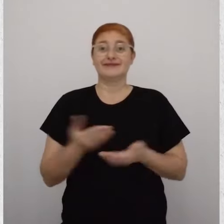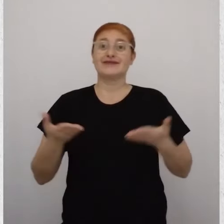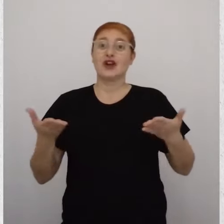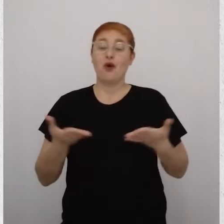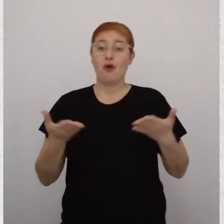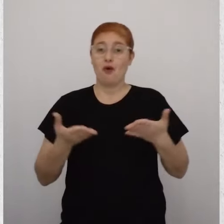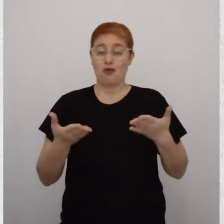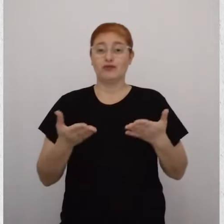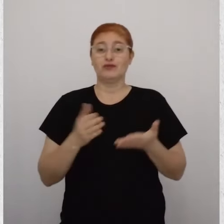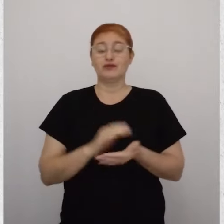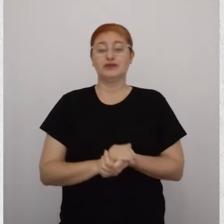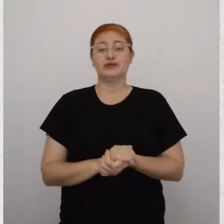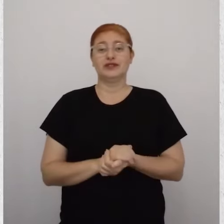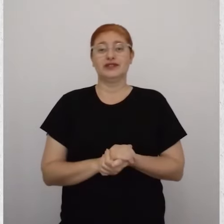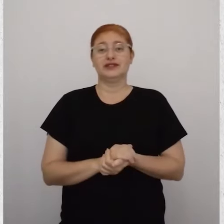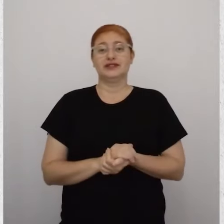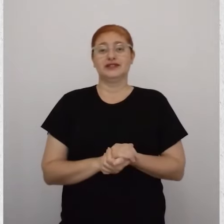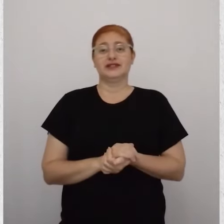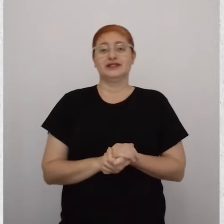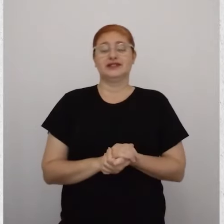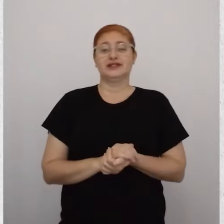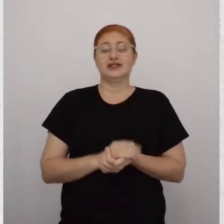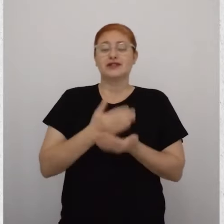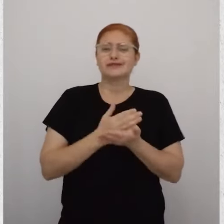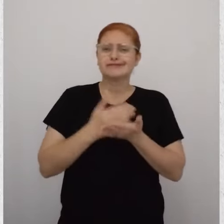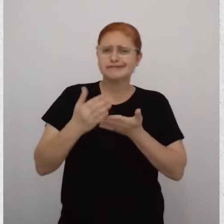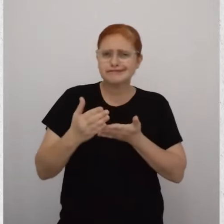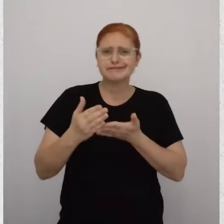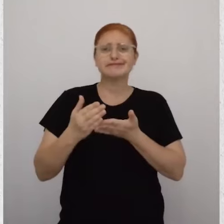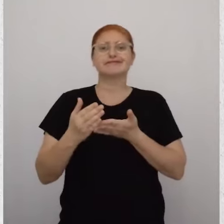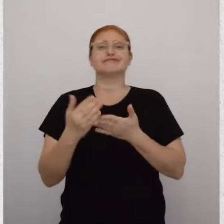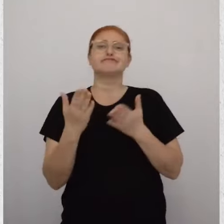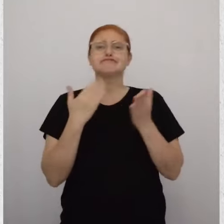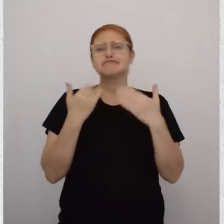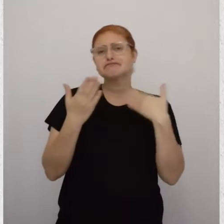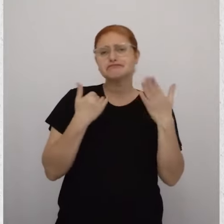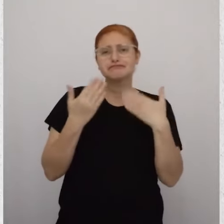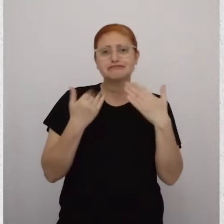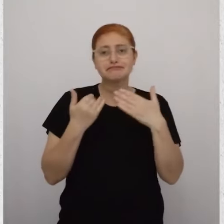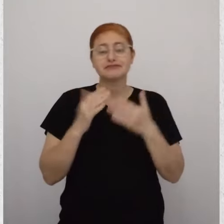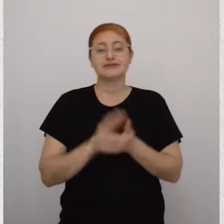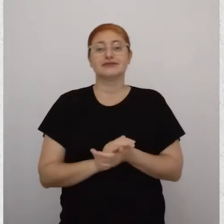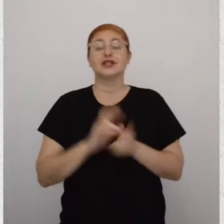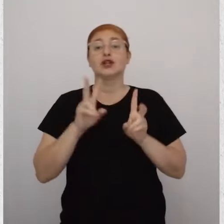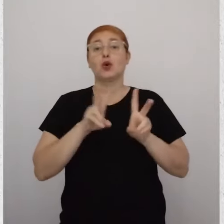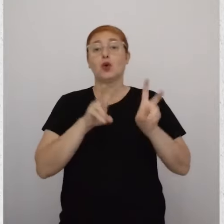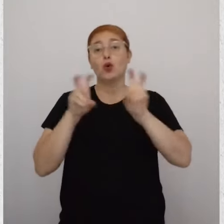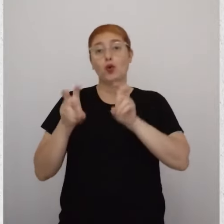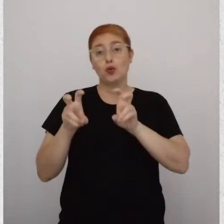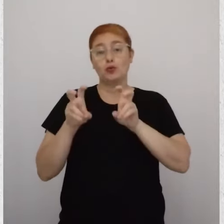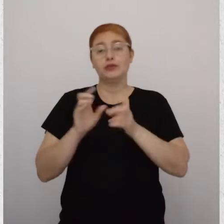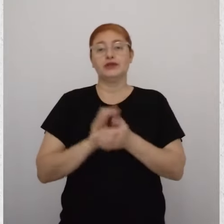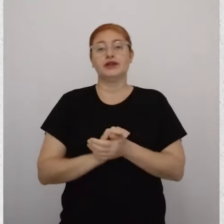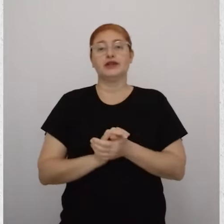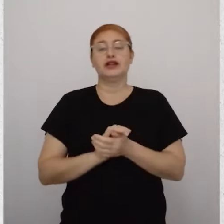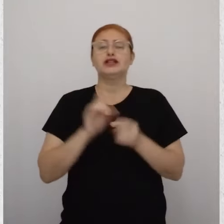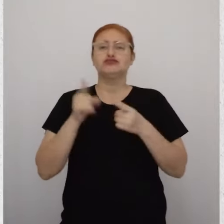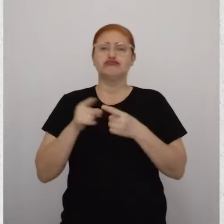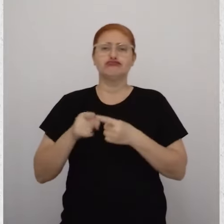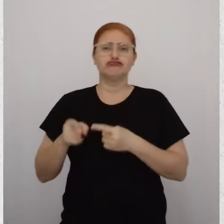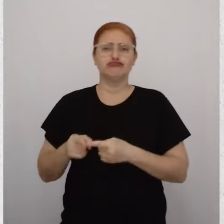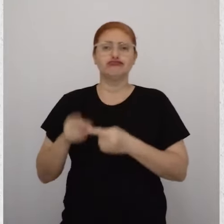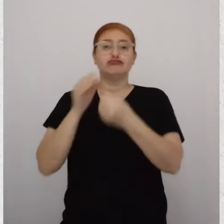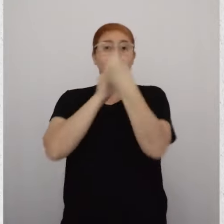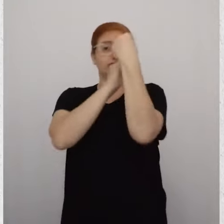Hoje a gente está abrindo essa prosa para conversar sobre os